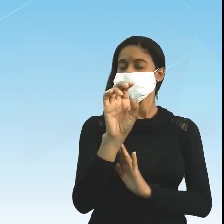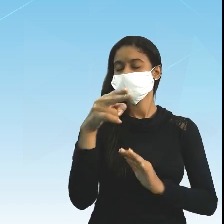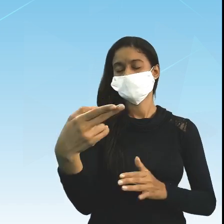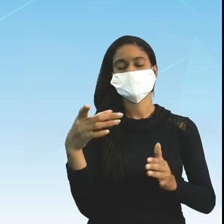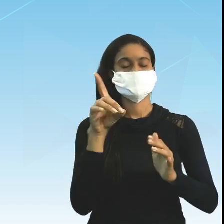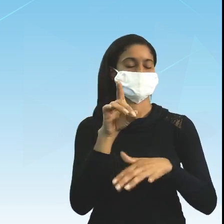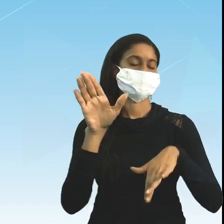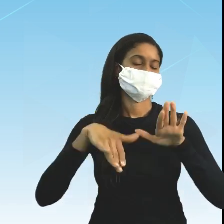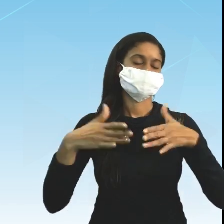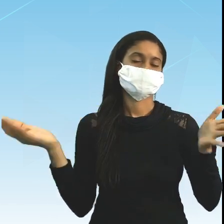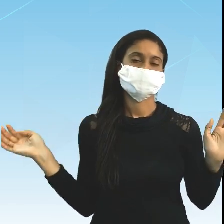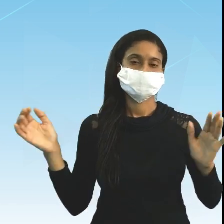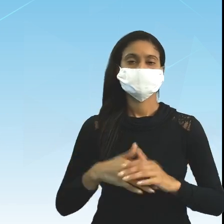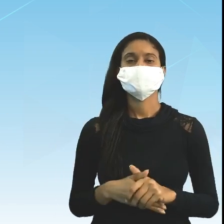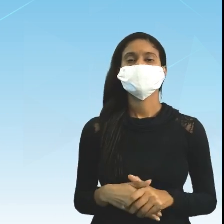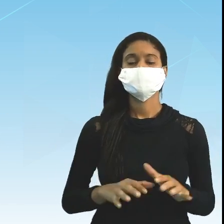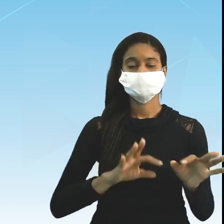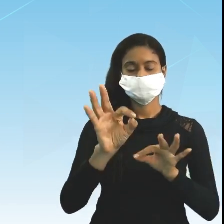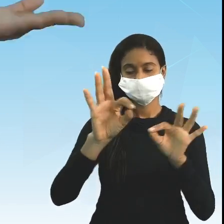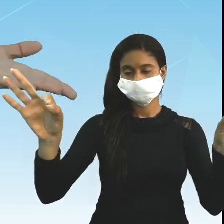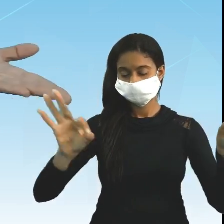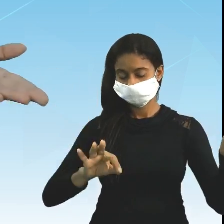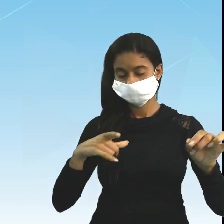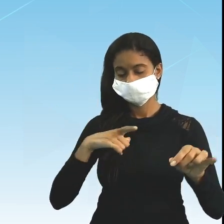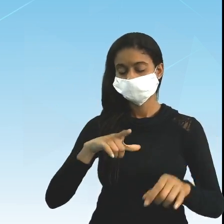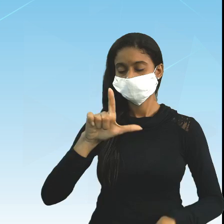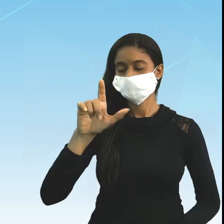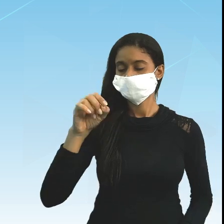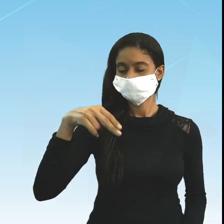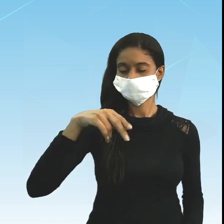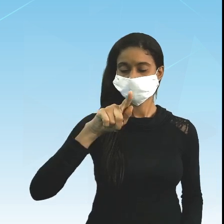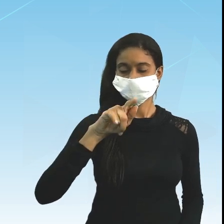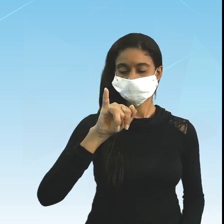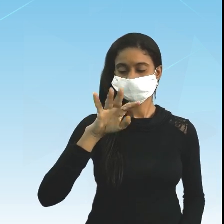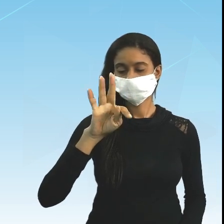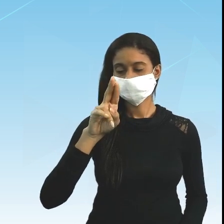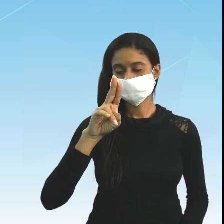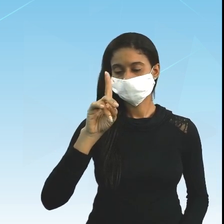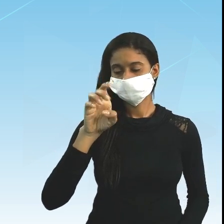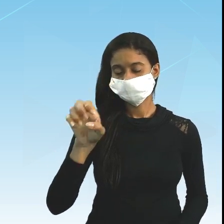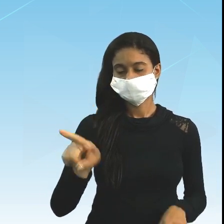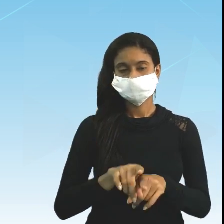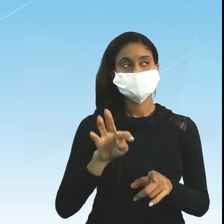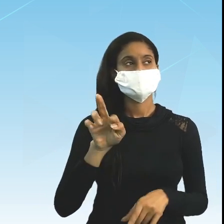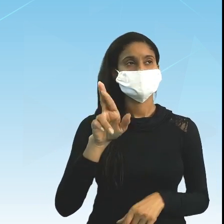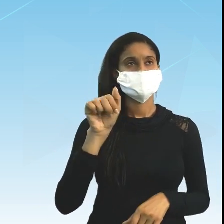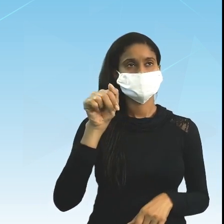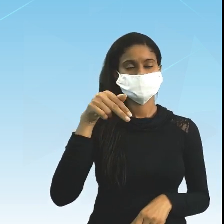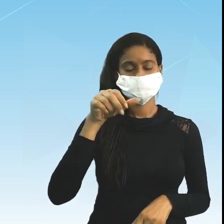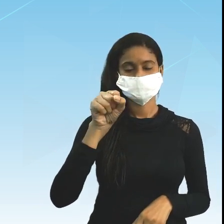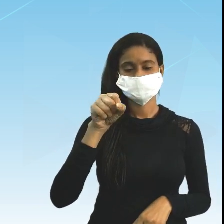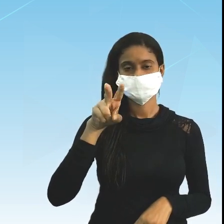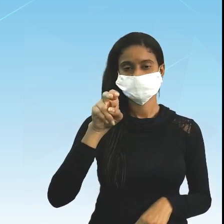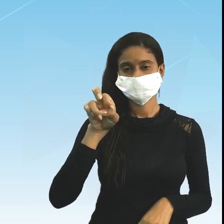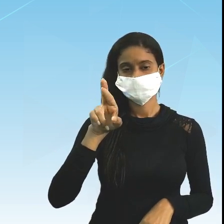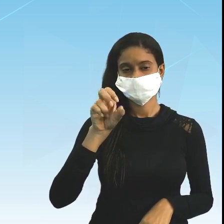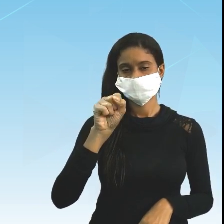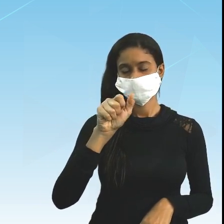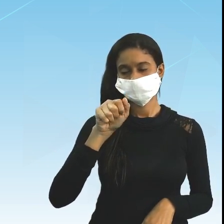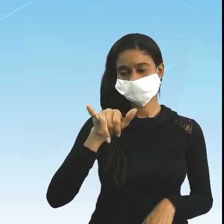geométricos. Pronto. Vai ter longitude, vai ter transversais, vai ter totalmente linha